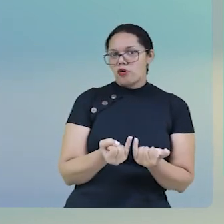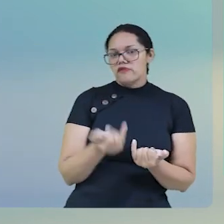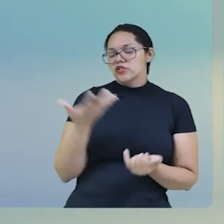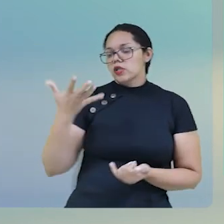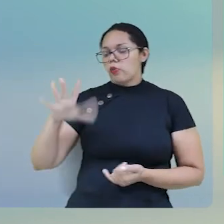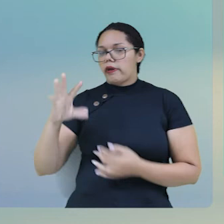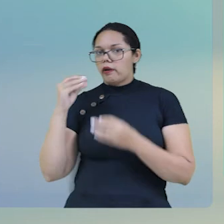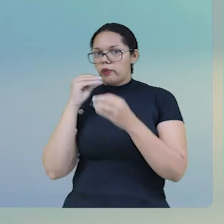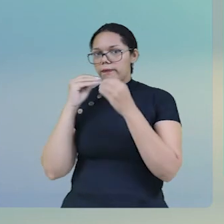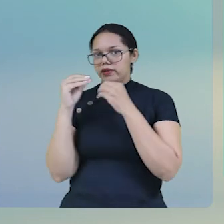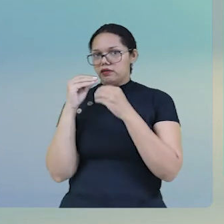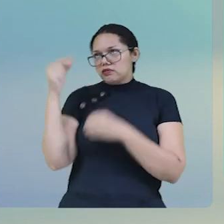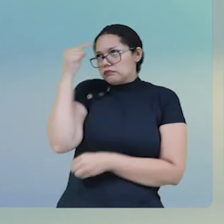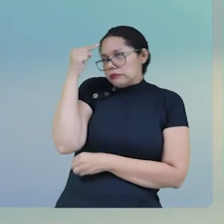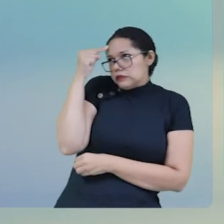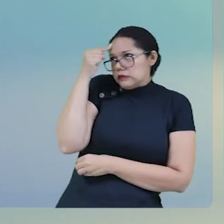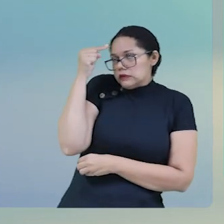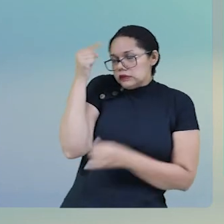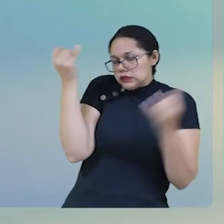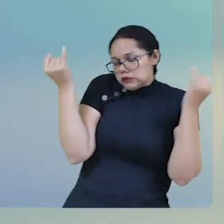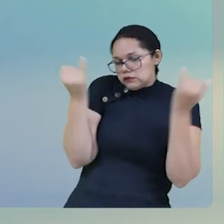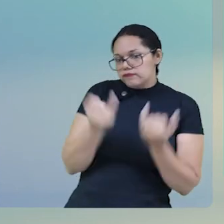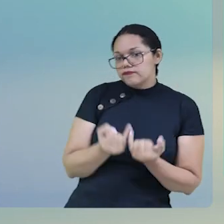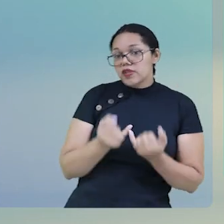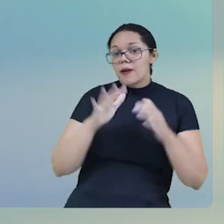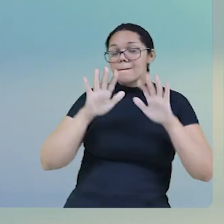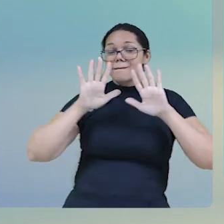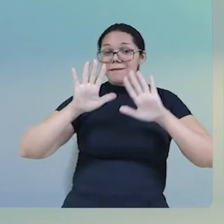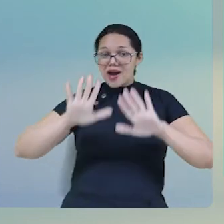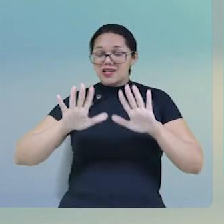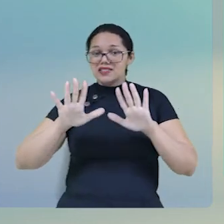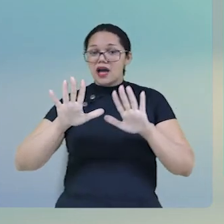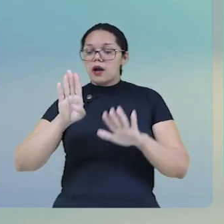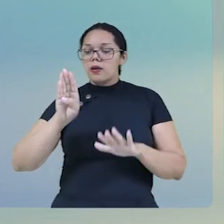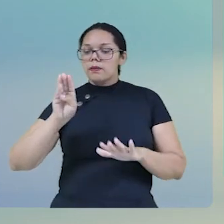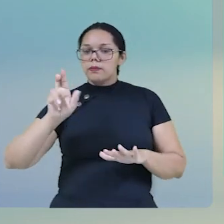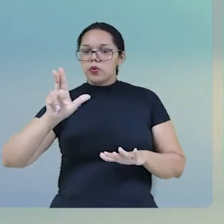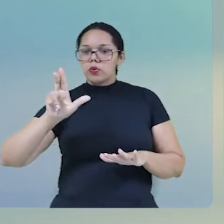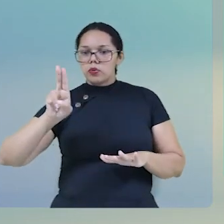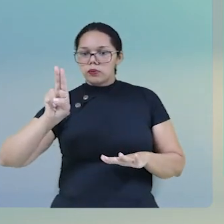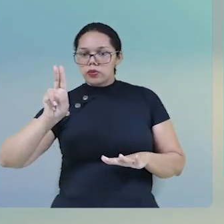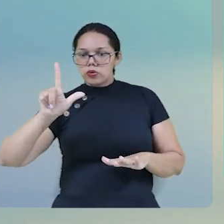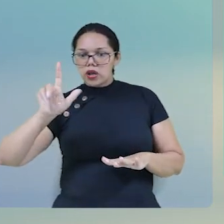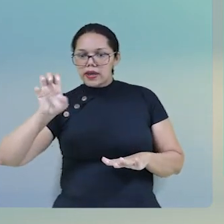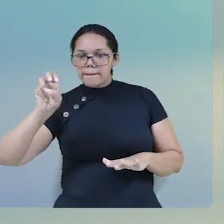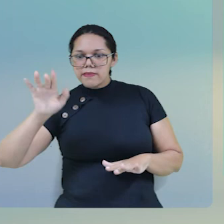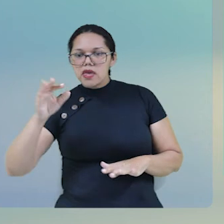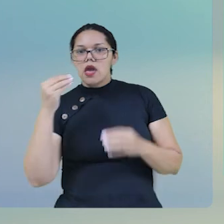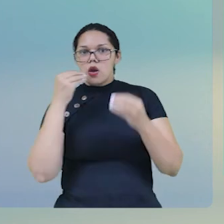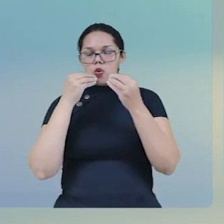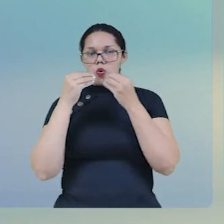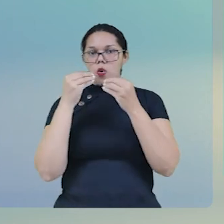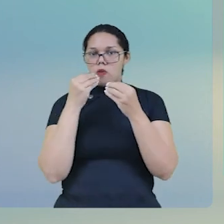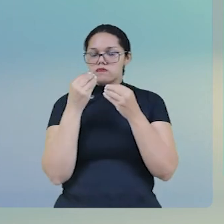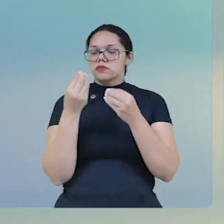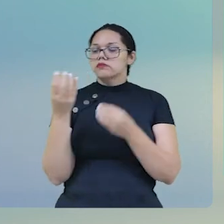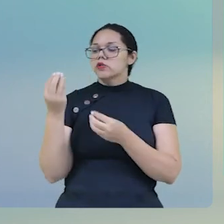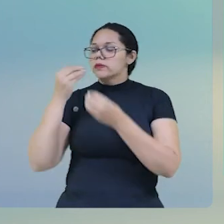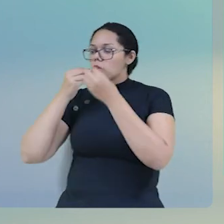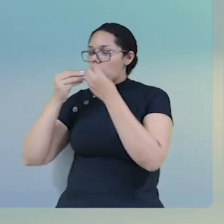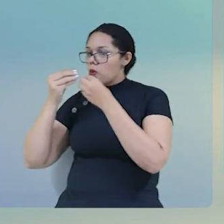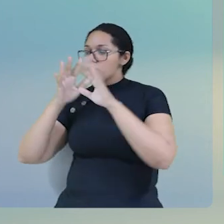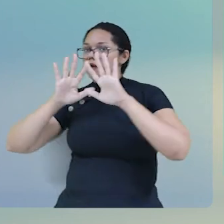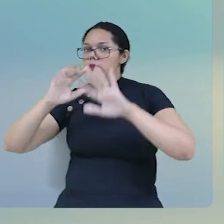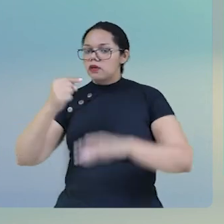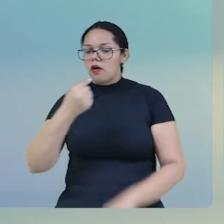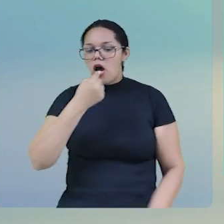eu me alimento, mas eu tenho essa compulsividade também de colocar para fora. De repelir, de expelir, na